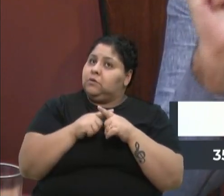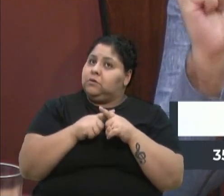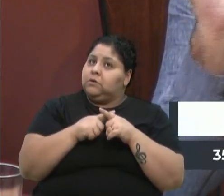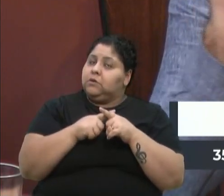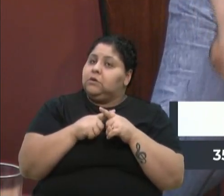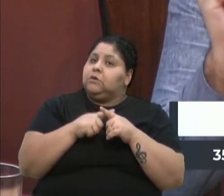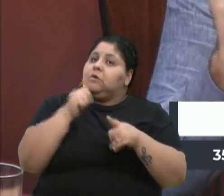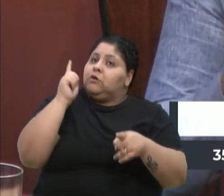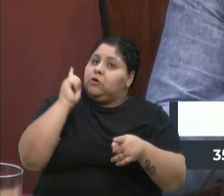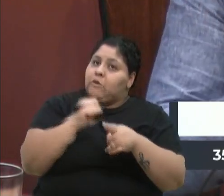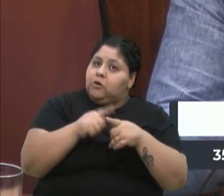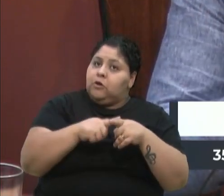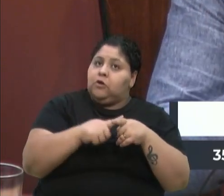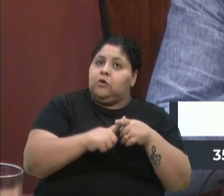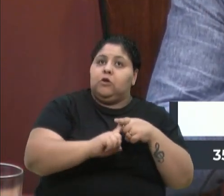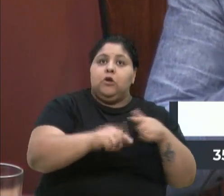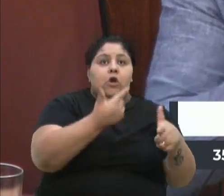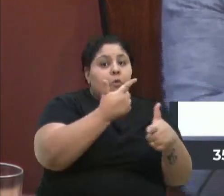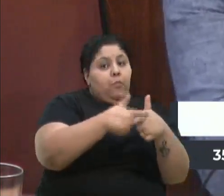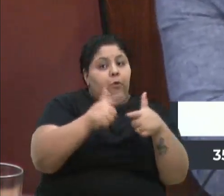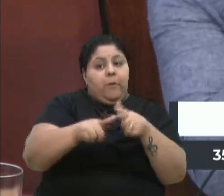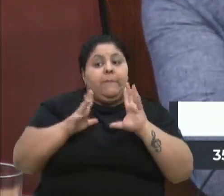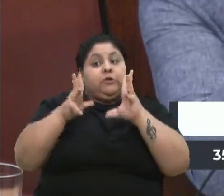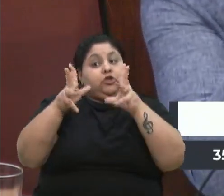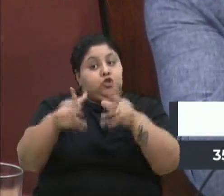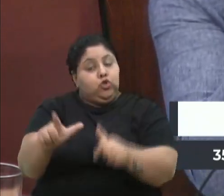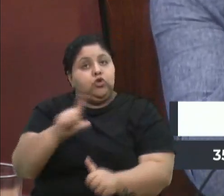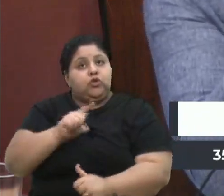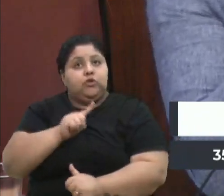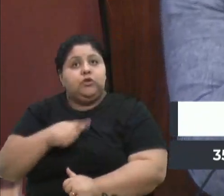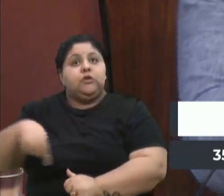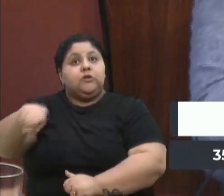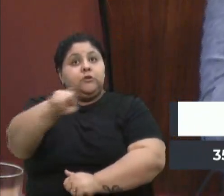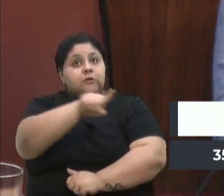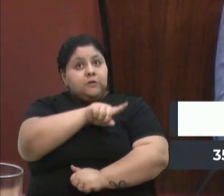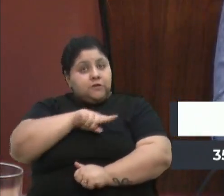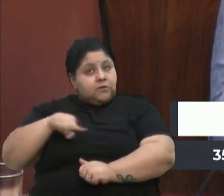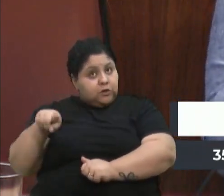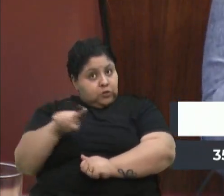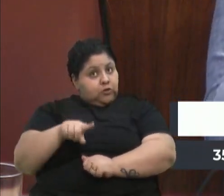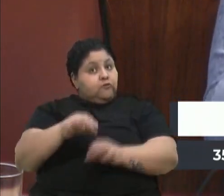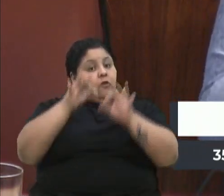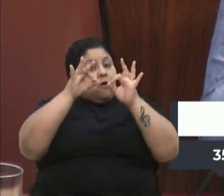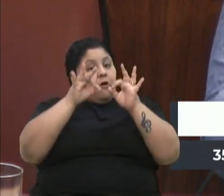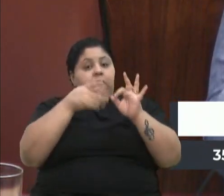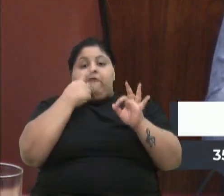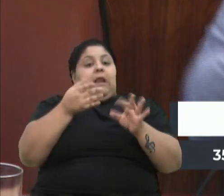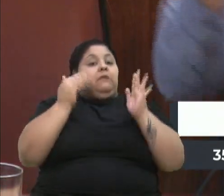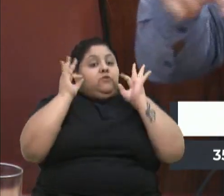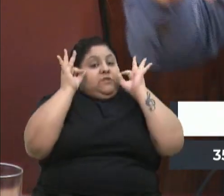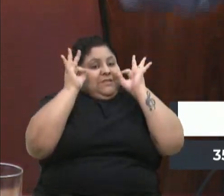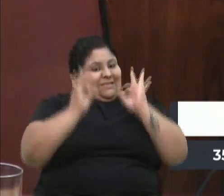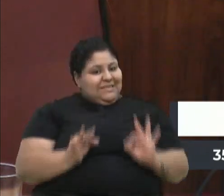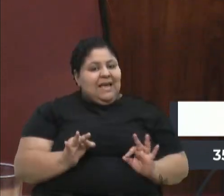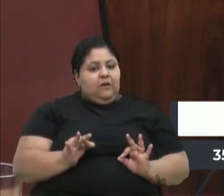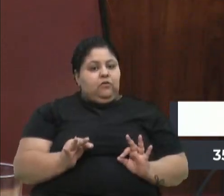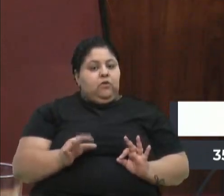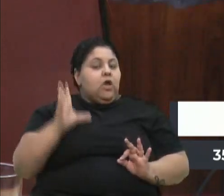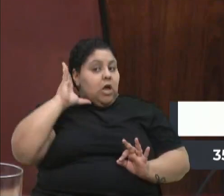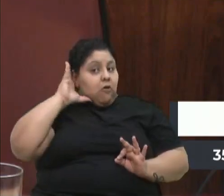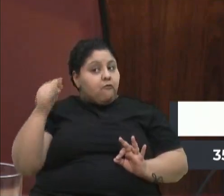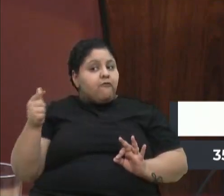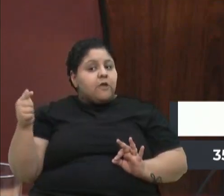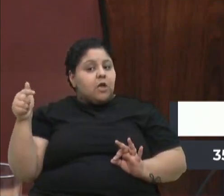em Chico, bate em Francisco. E se nós formos pela coerência, porque eu ouvi aqui gente fazendo,